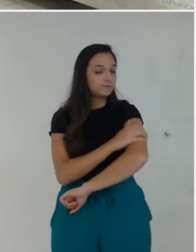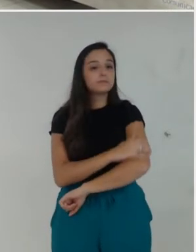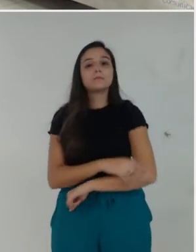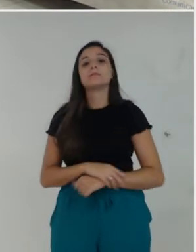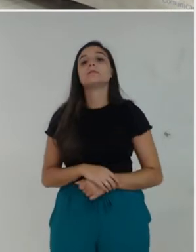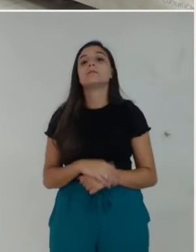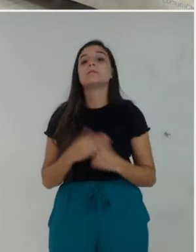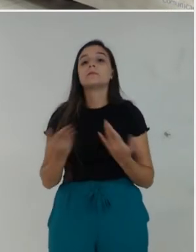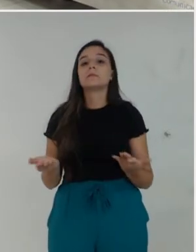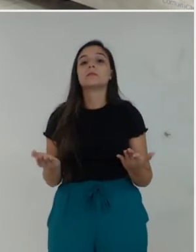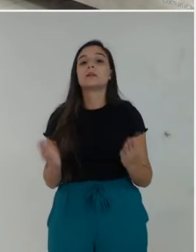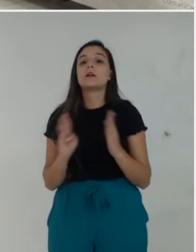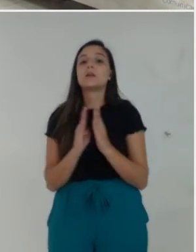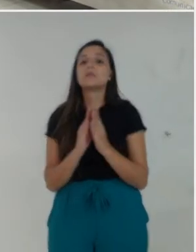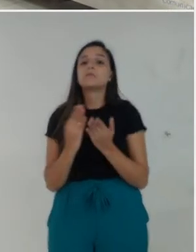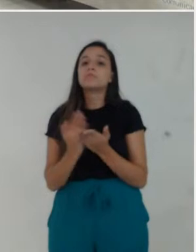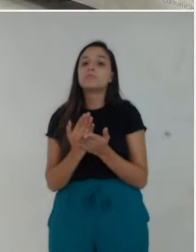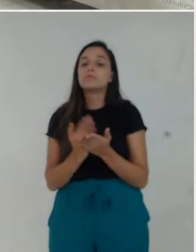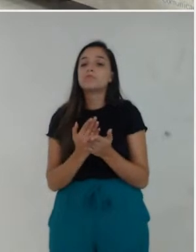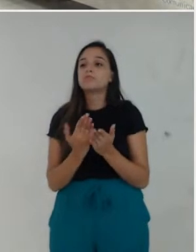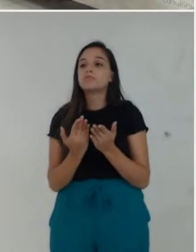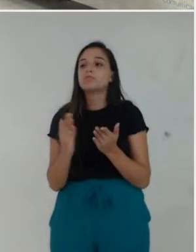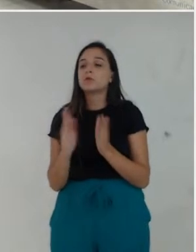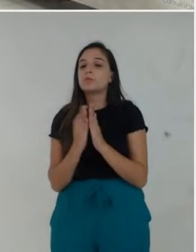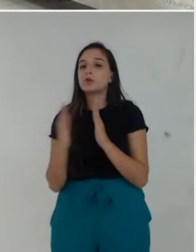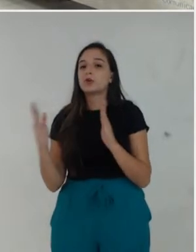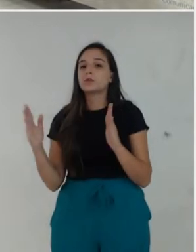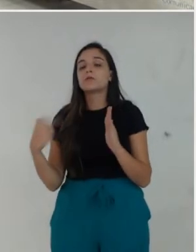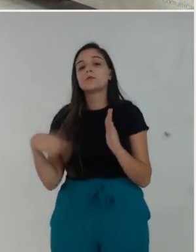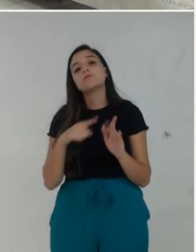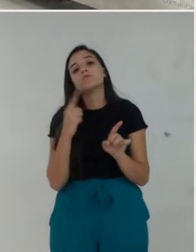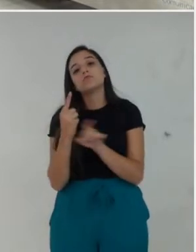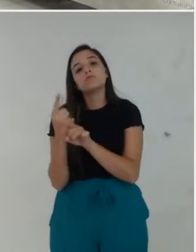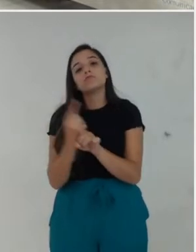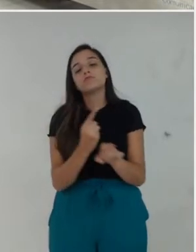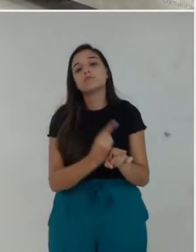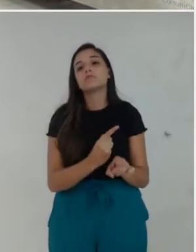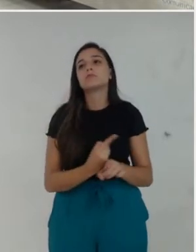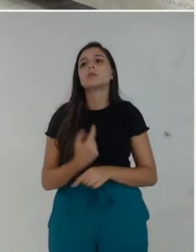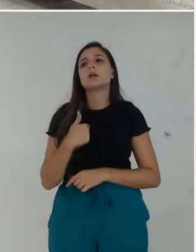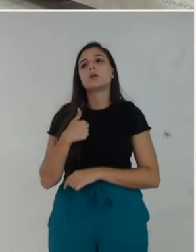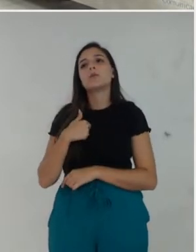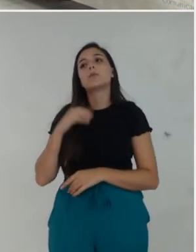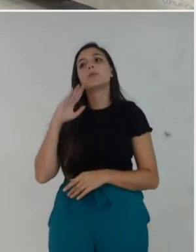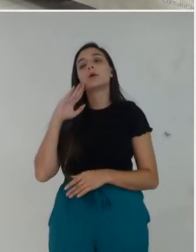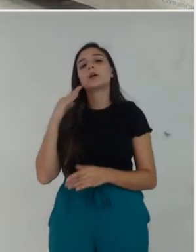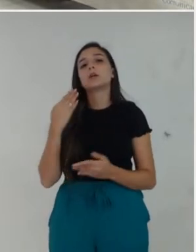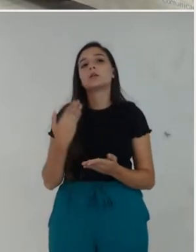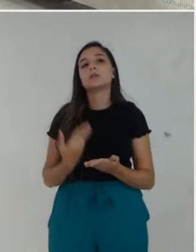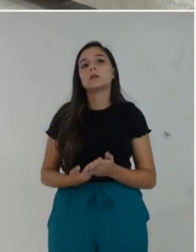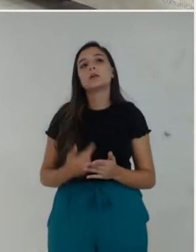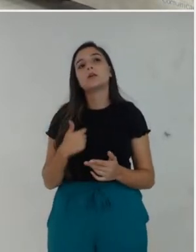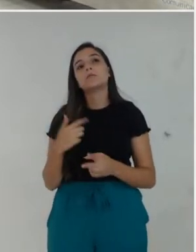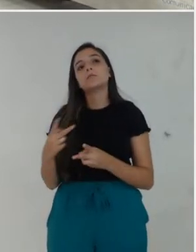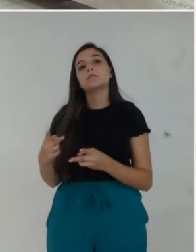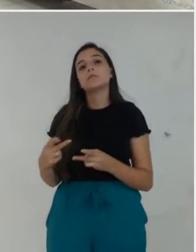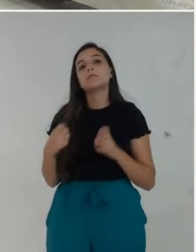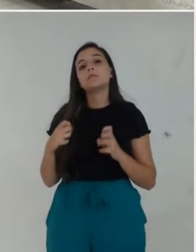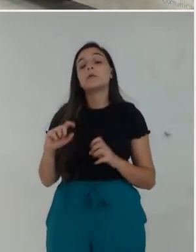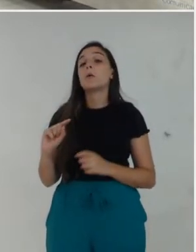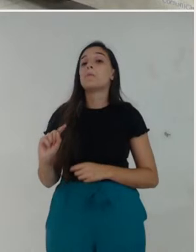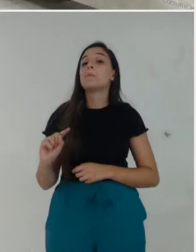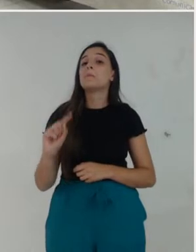Então, aqui nessa biblioteca, vocês vão encontrar, essa foi, acredito, pelo que eu pude perceber, a